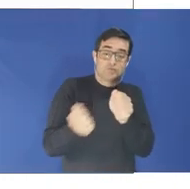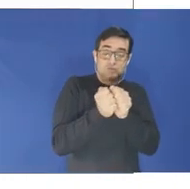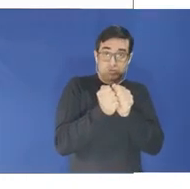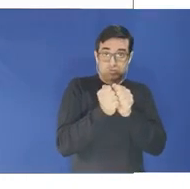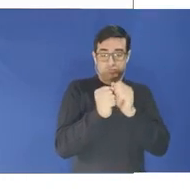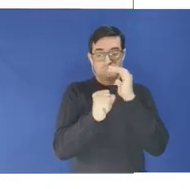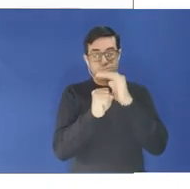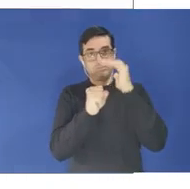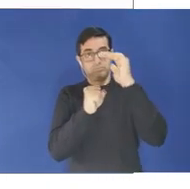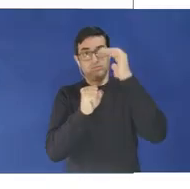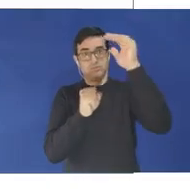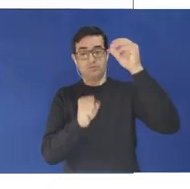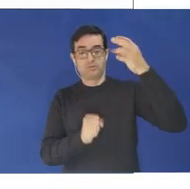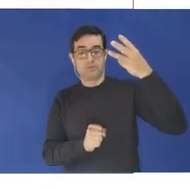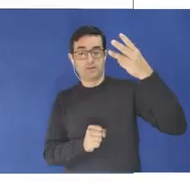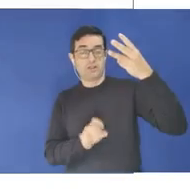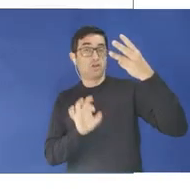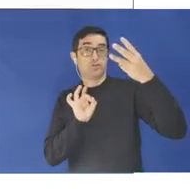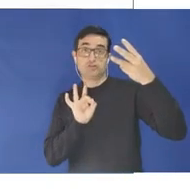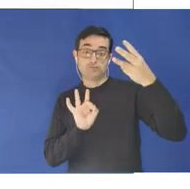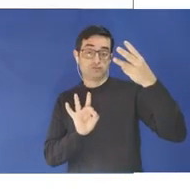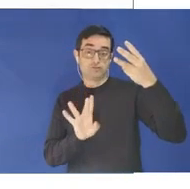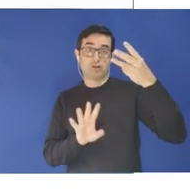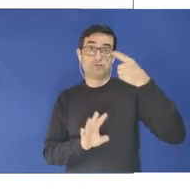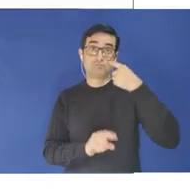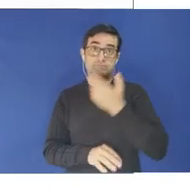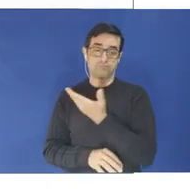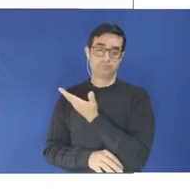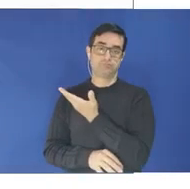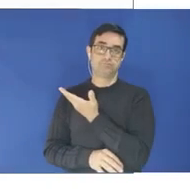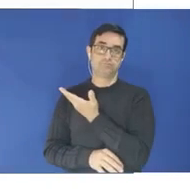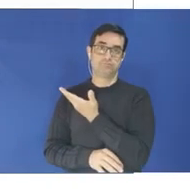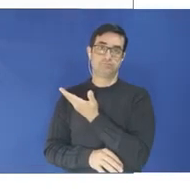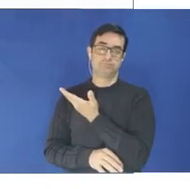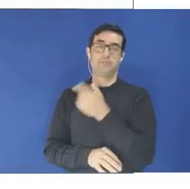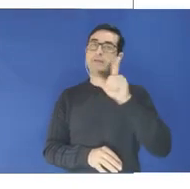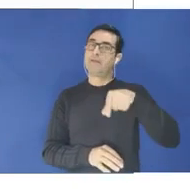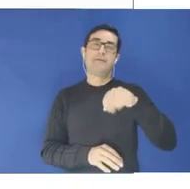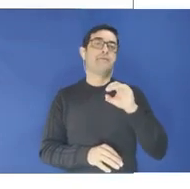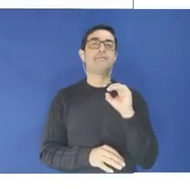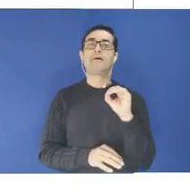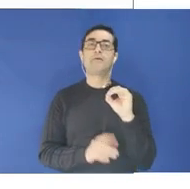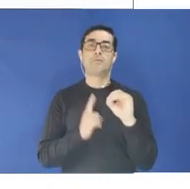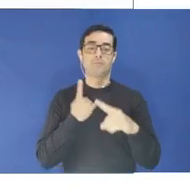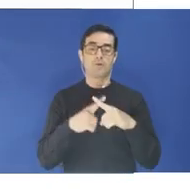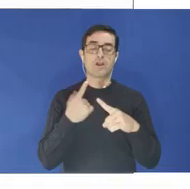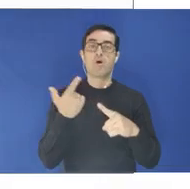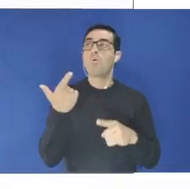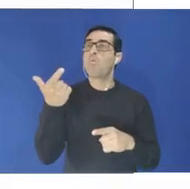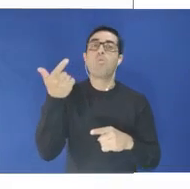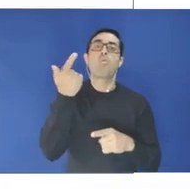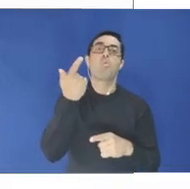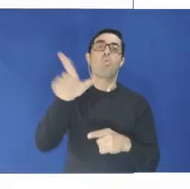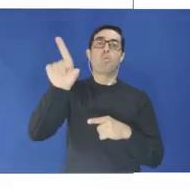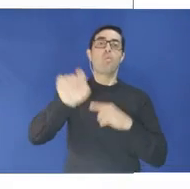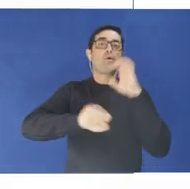energético. No nível 3, eu só tenho ele. Então, o parâmetro vai ser 0. Por quê? Porque eu não